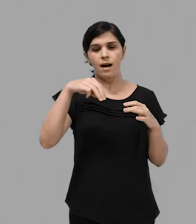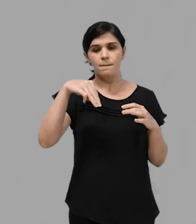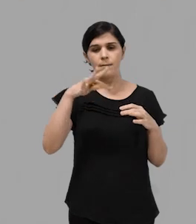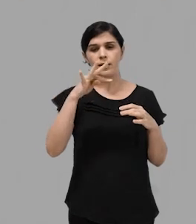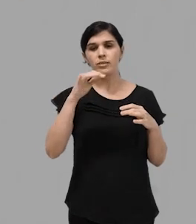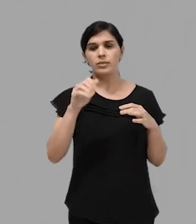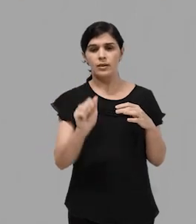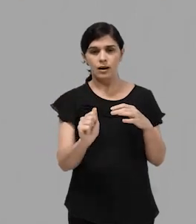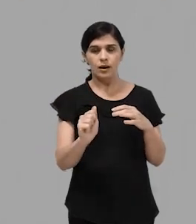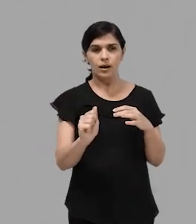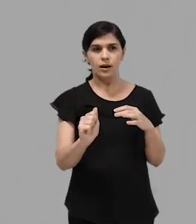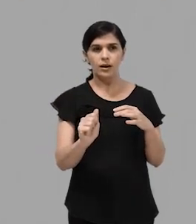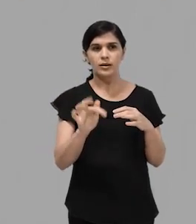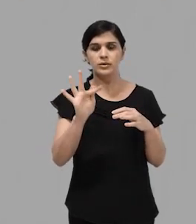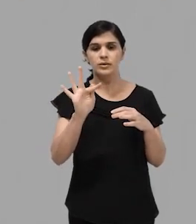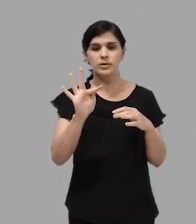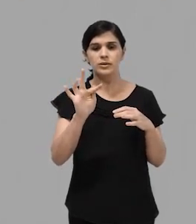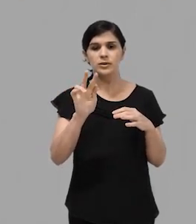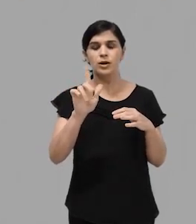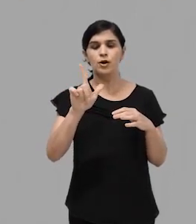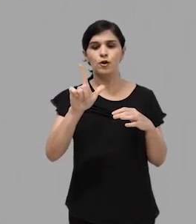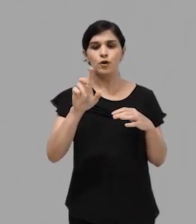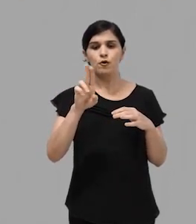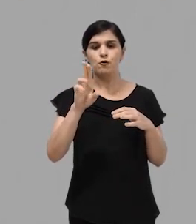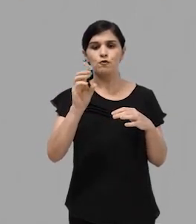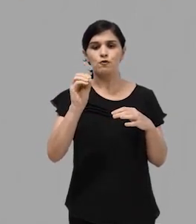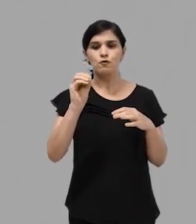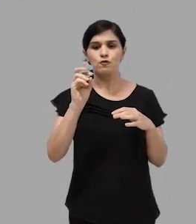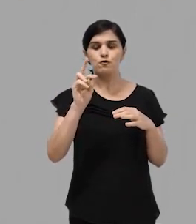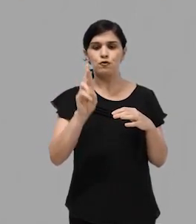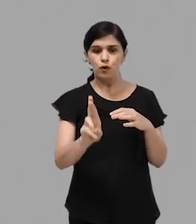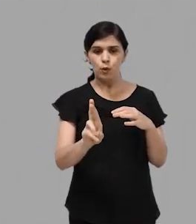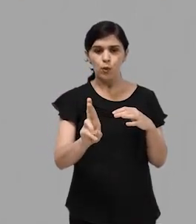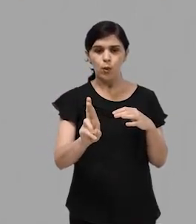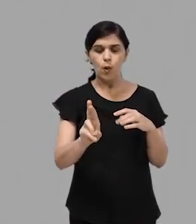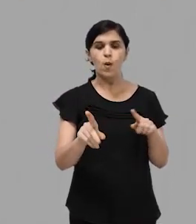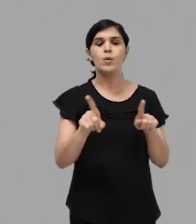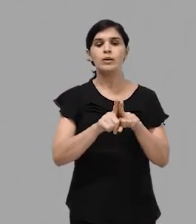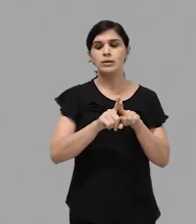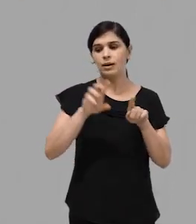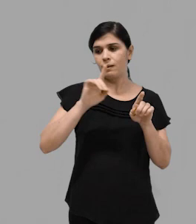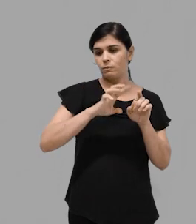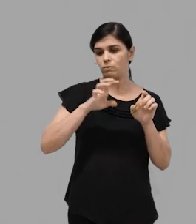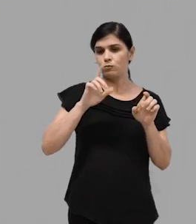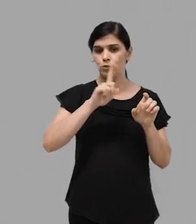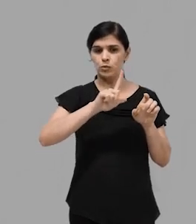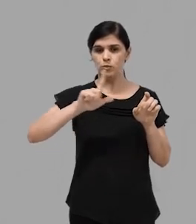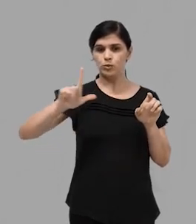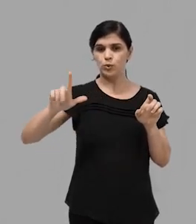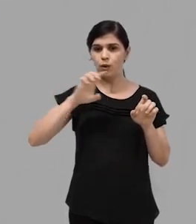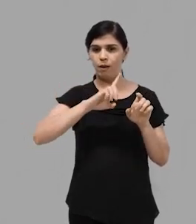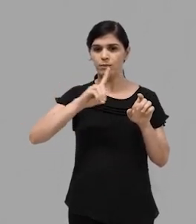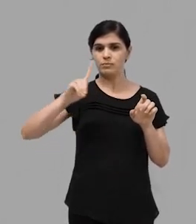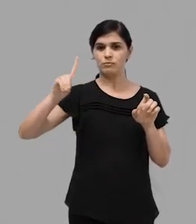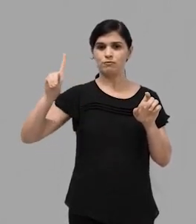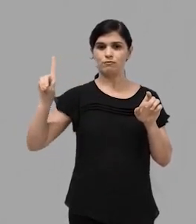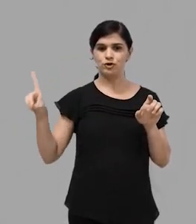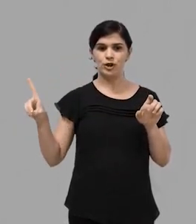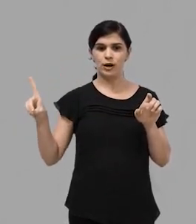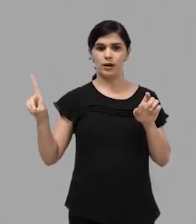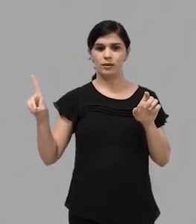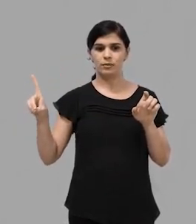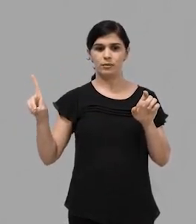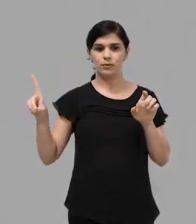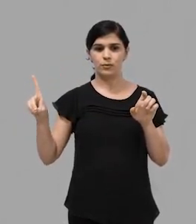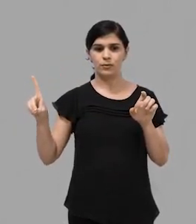oposto, na extrema direita, na parte superior, na extrema direita da tabela periódica. Então, esses extremos